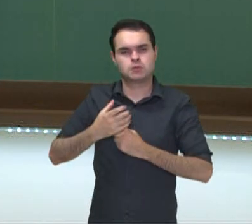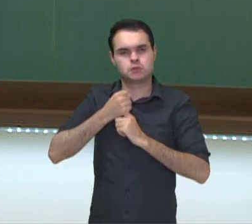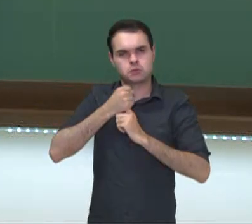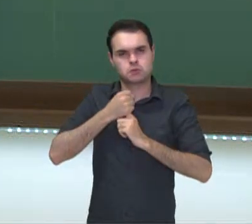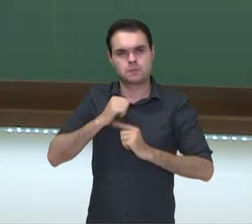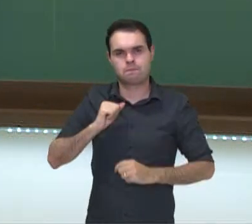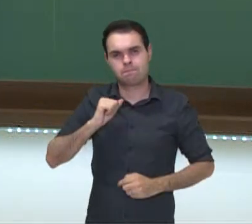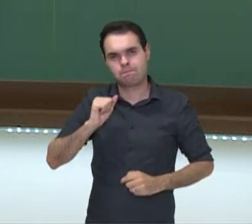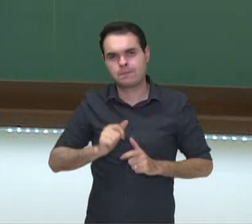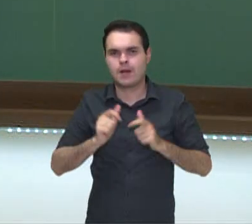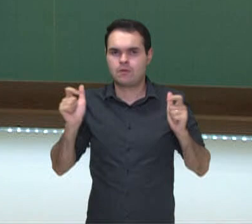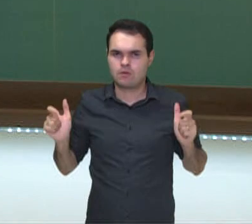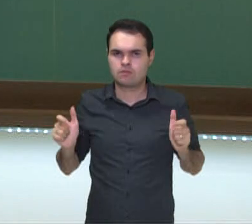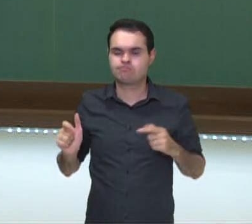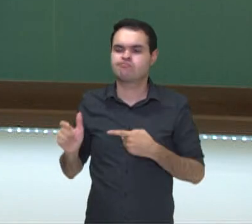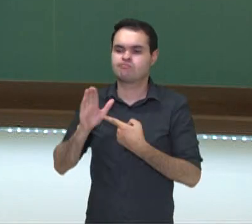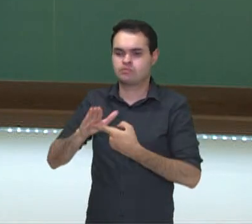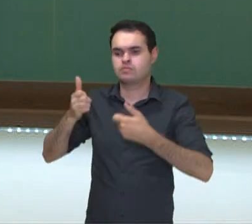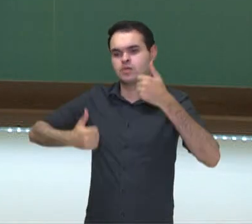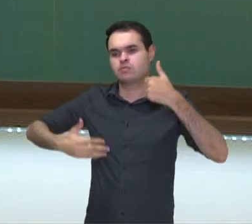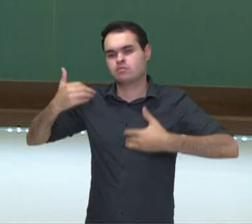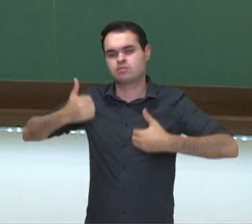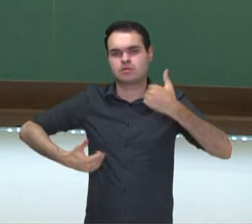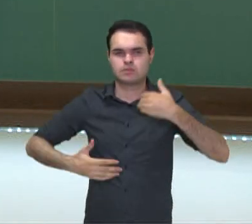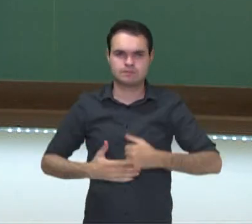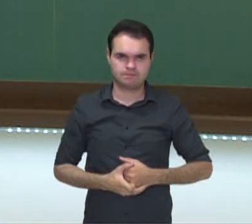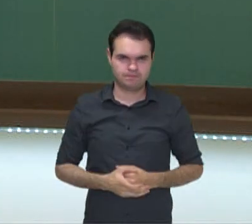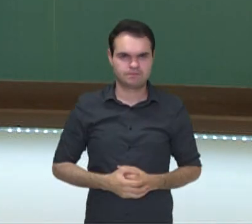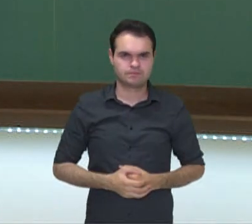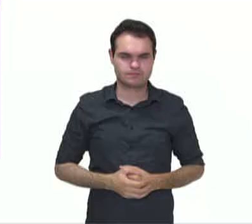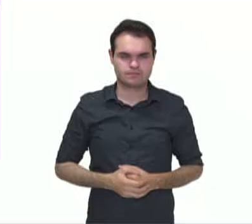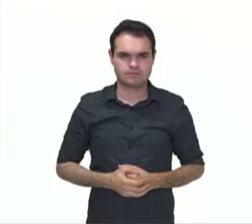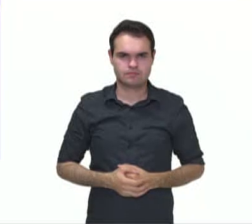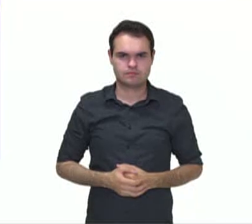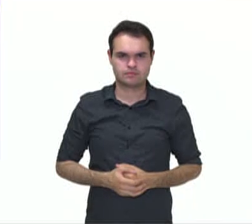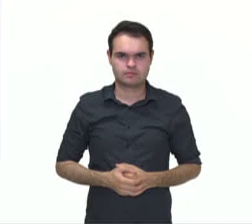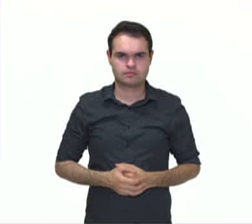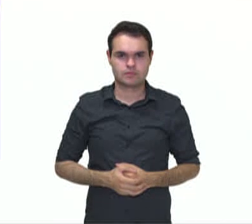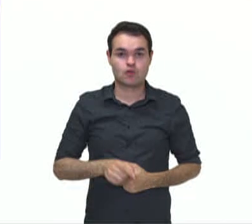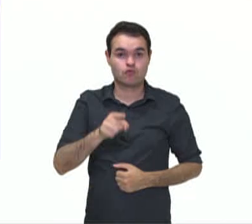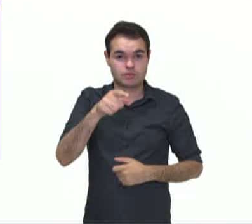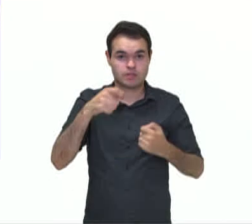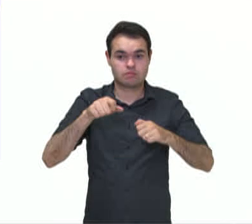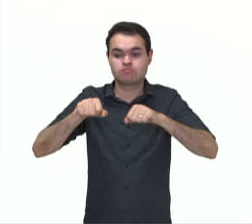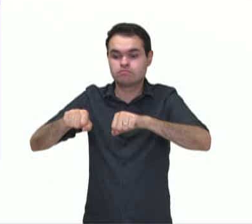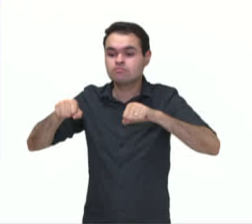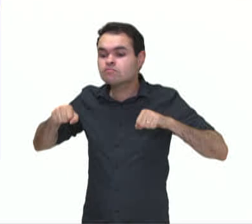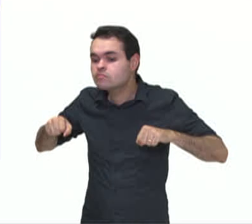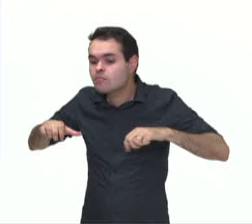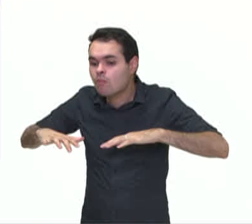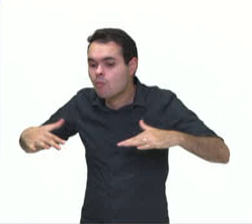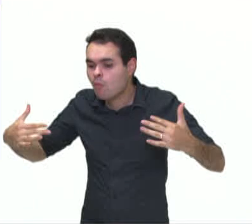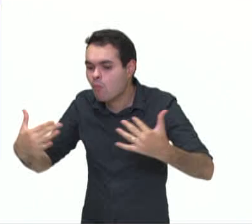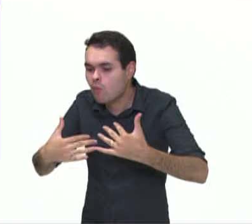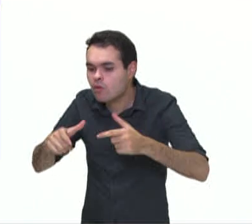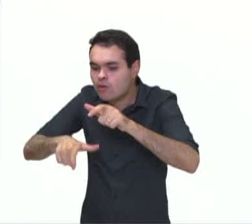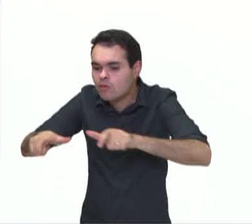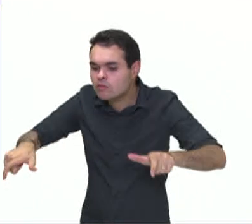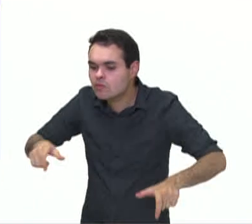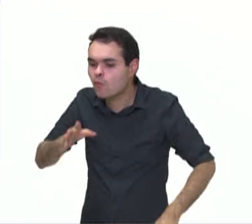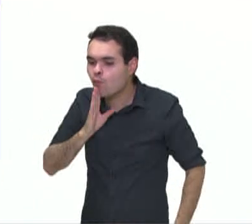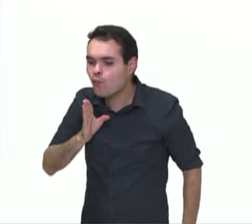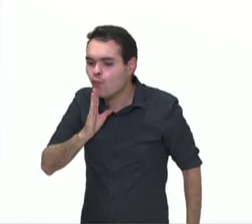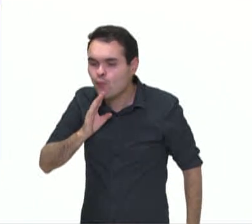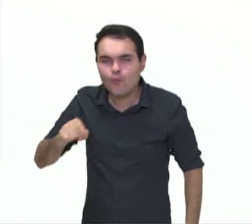segurança maior na exposição das nossas ideias. Conheça o seu público. O segredo para atrair a atenção sobre